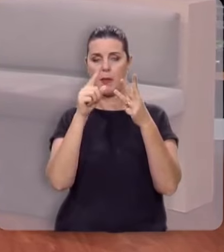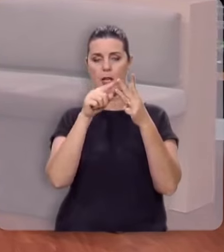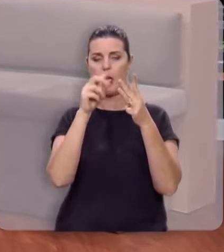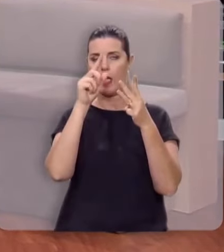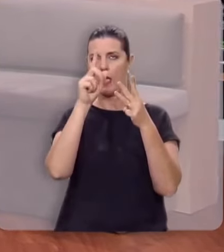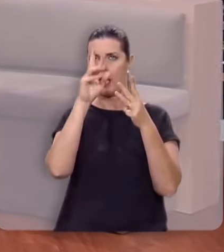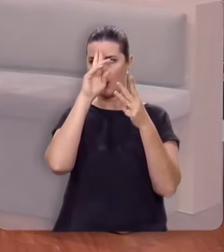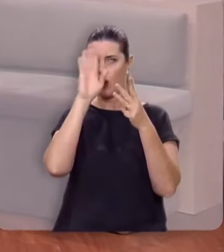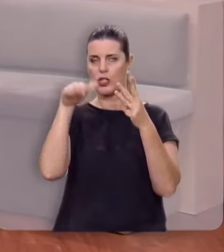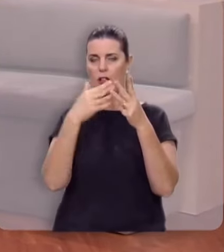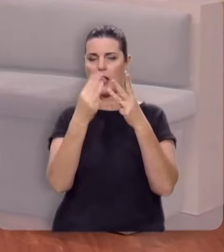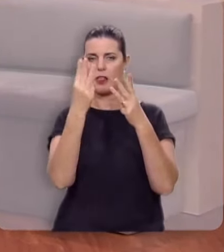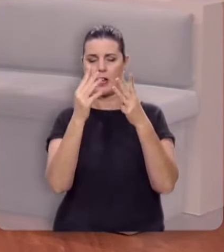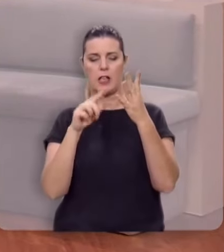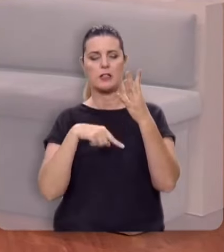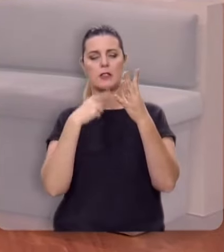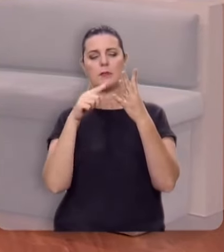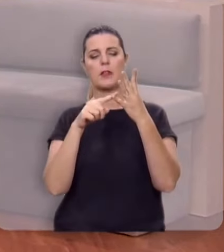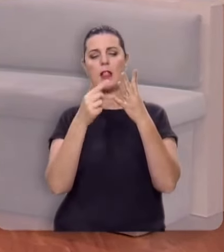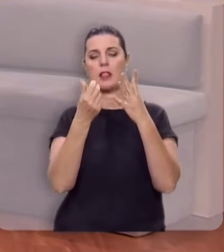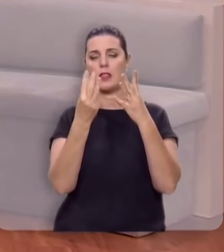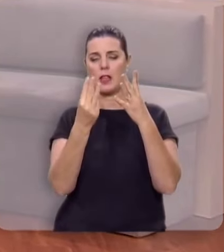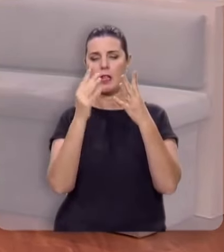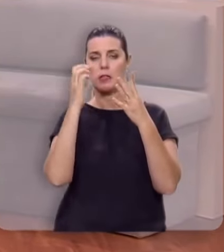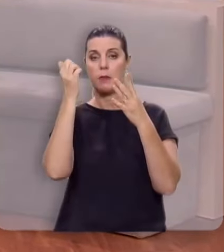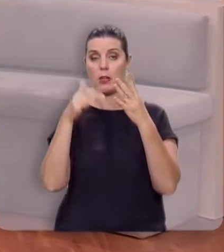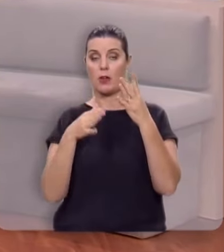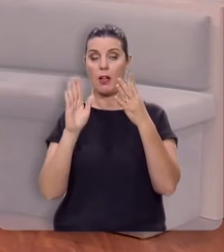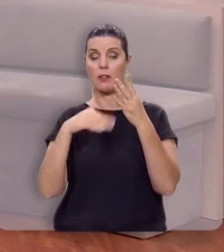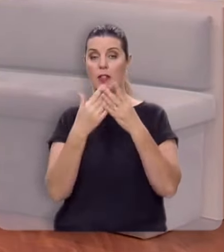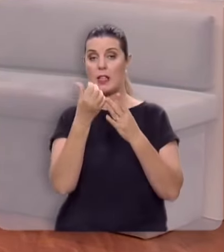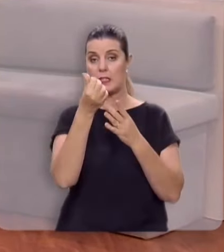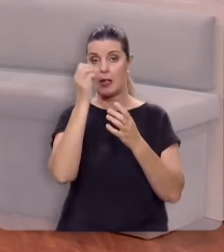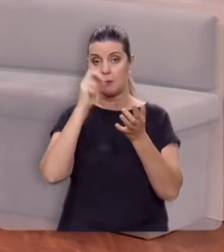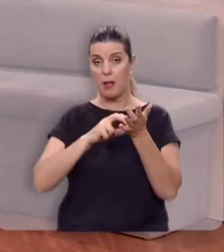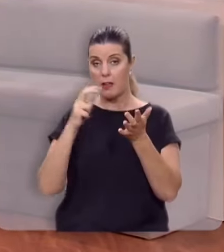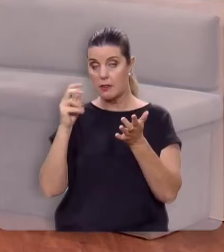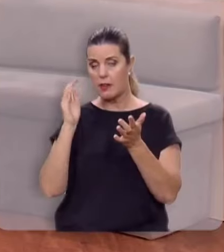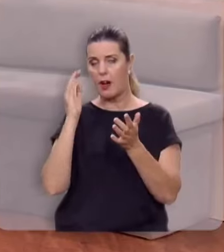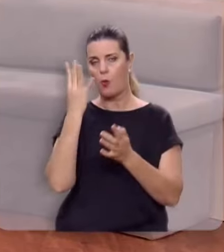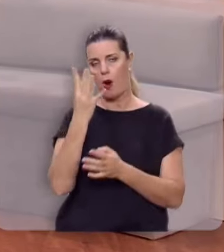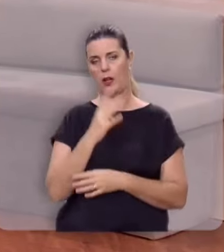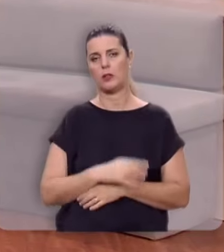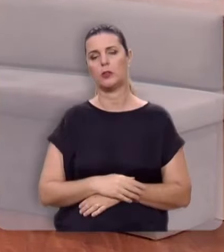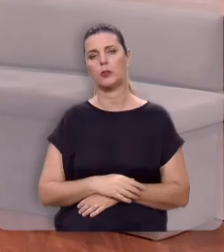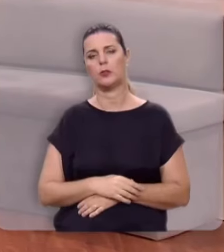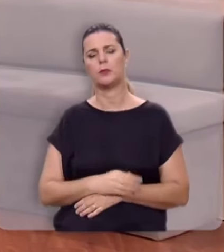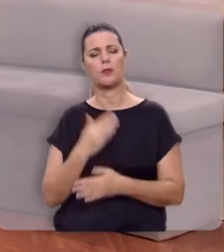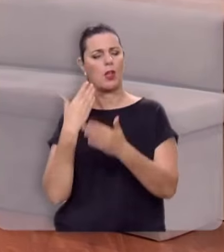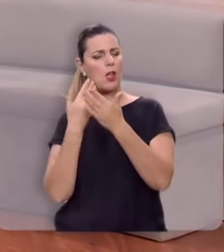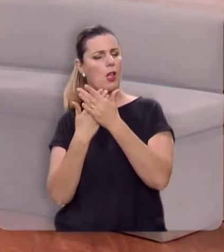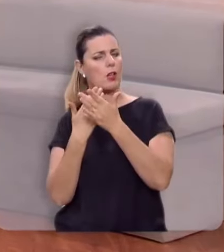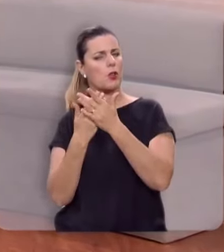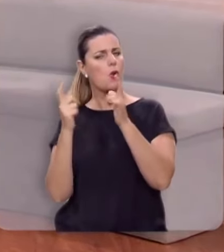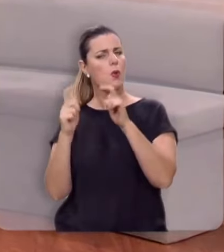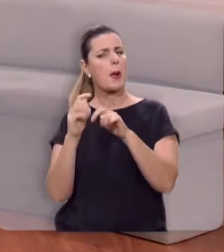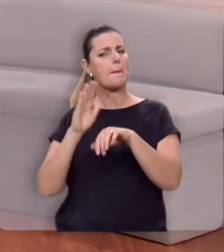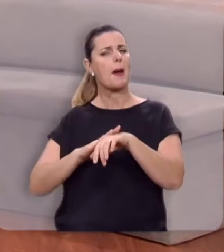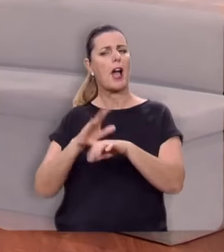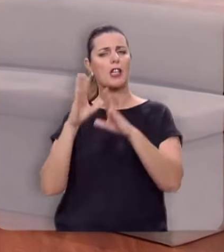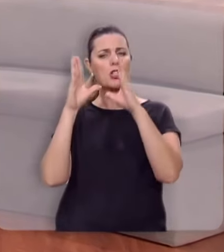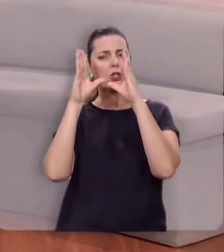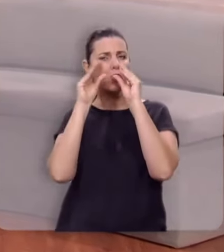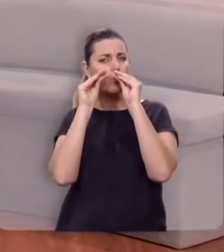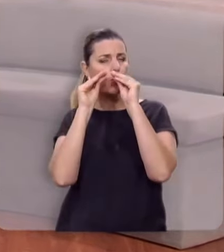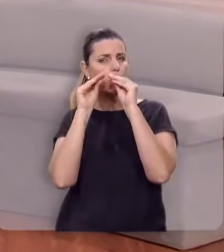da madrugada às 6 da manhã, a 4ª vigília. Os estudiosos afirmam que a hora mais escura da noite